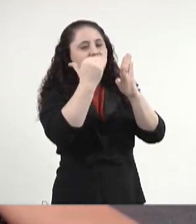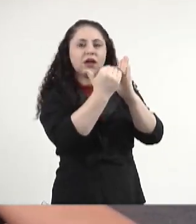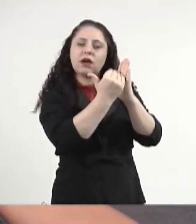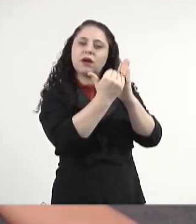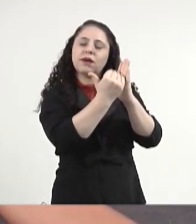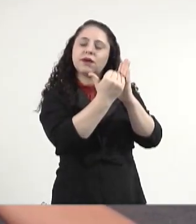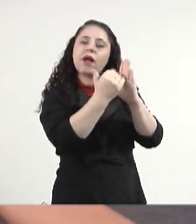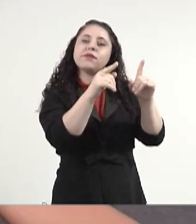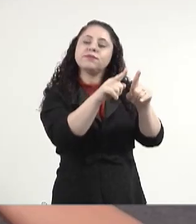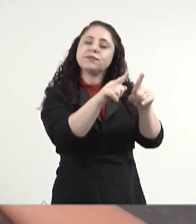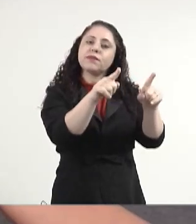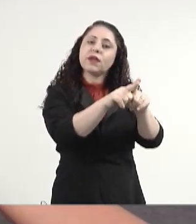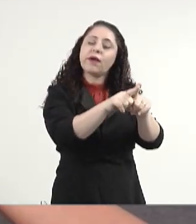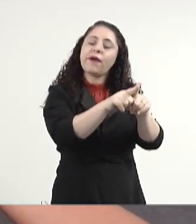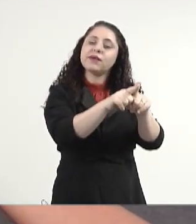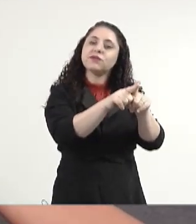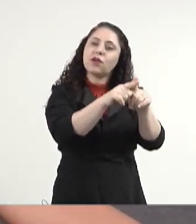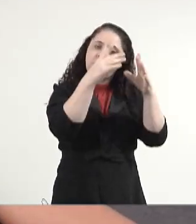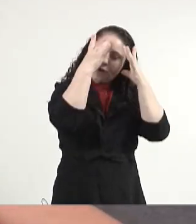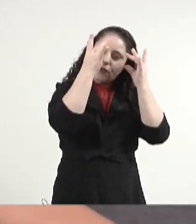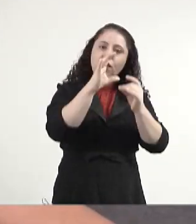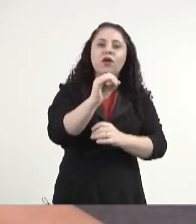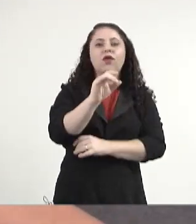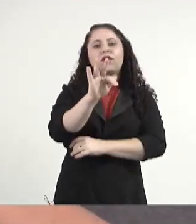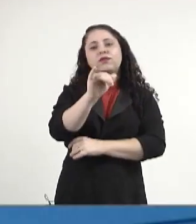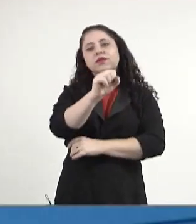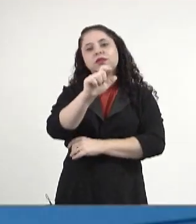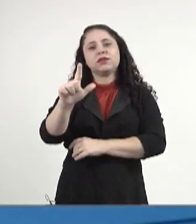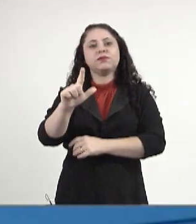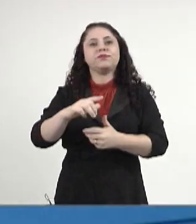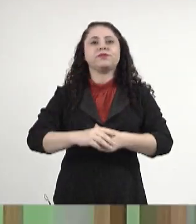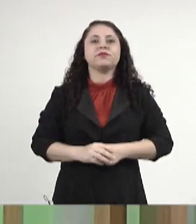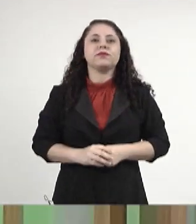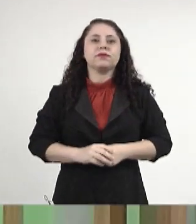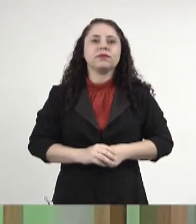só de perito papiloscopista, mas de perito oficial papiloscopista.